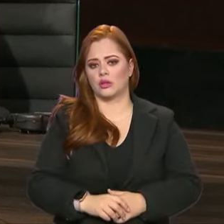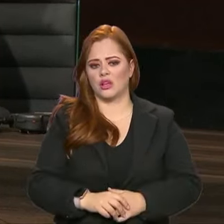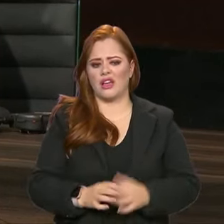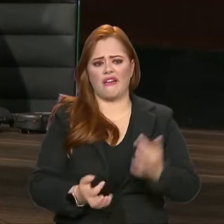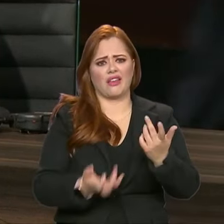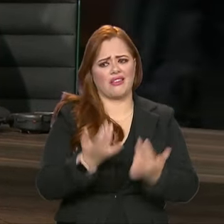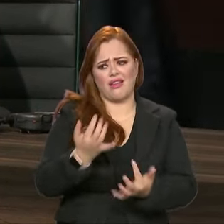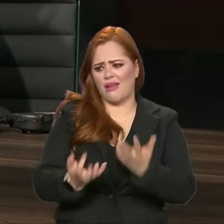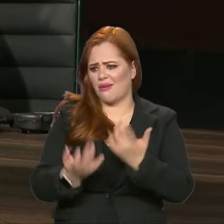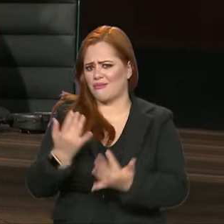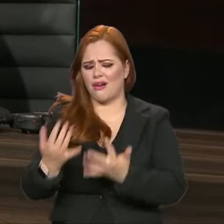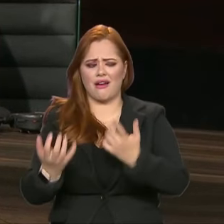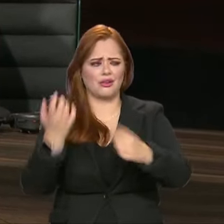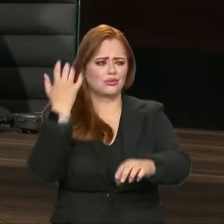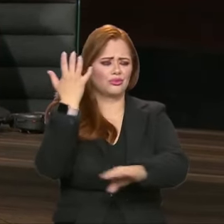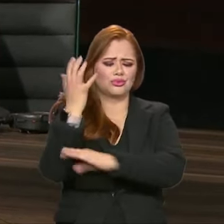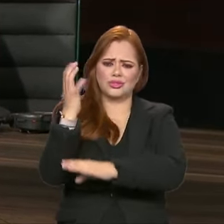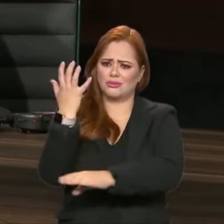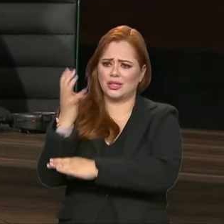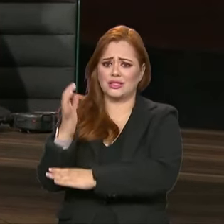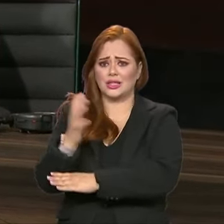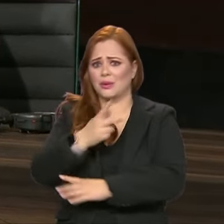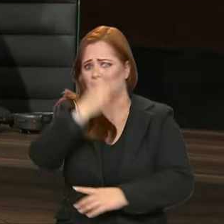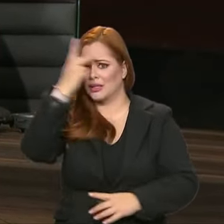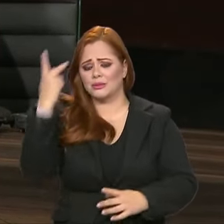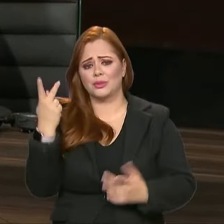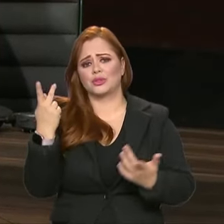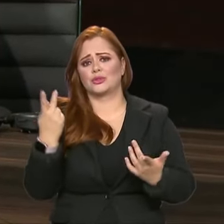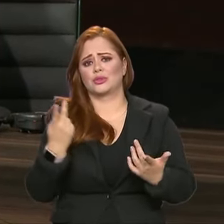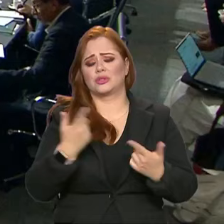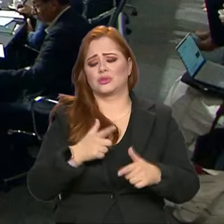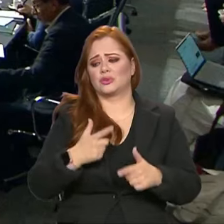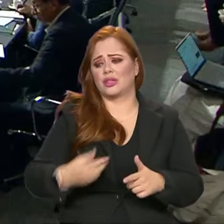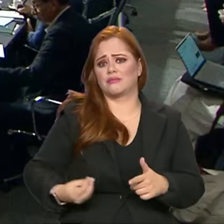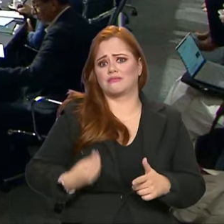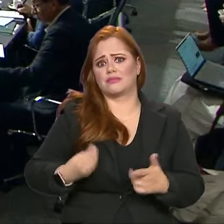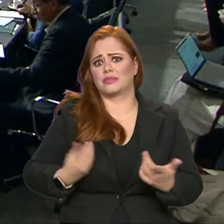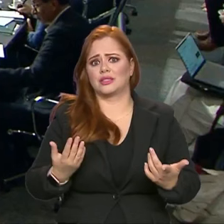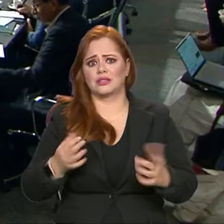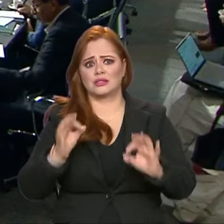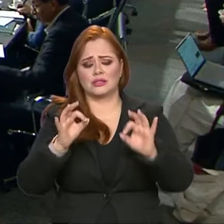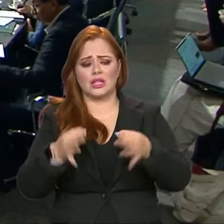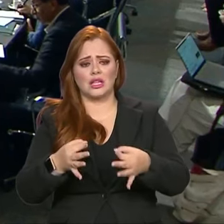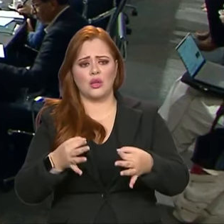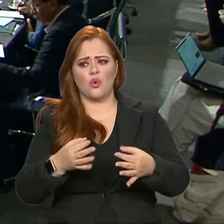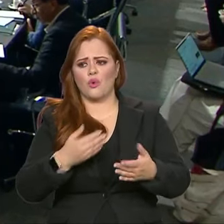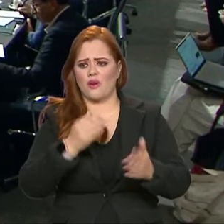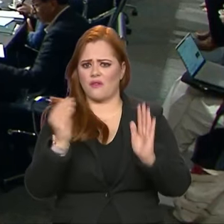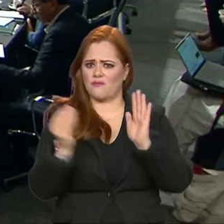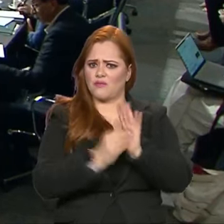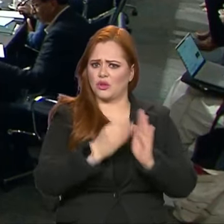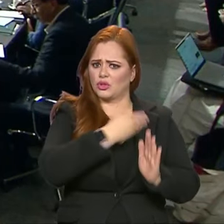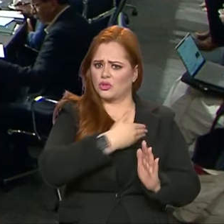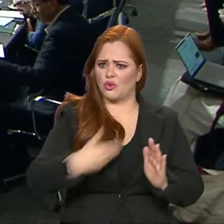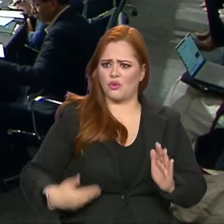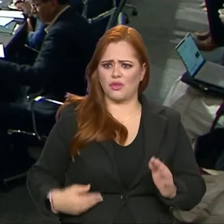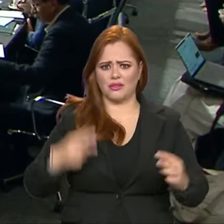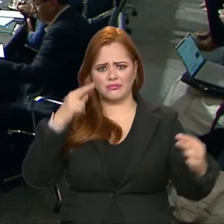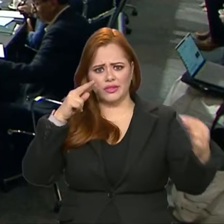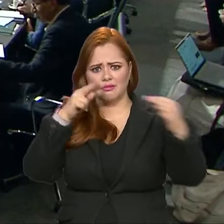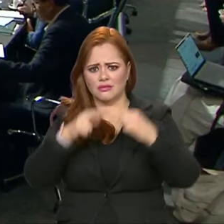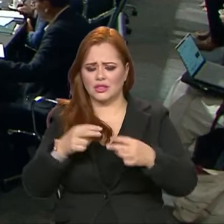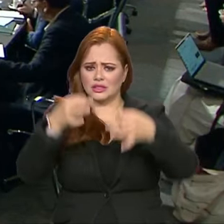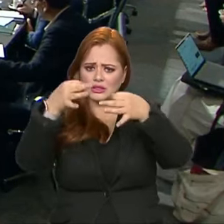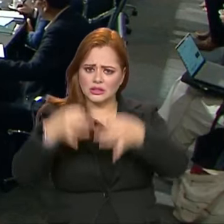desmatados por falta de presença do Estado e por falta de governos visionários. Então, presidente